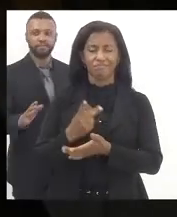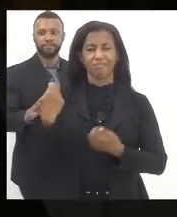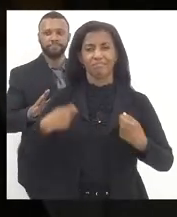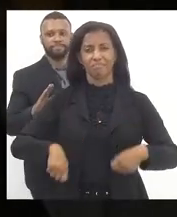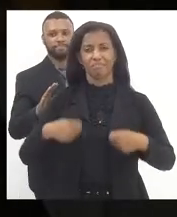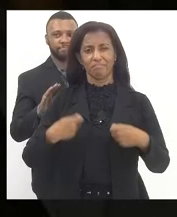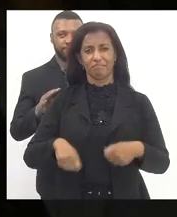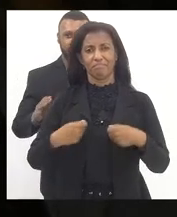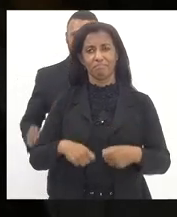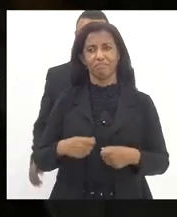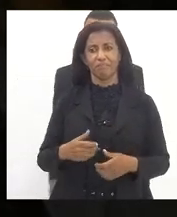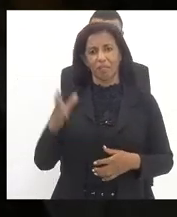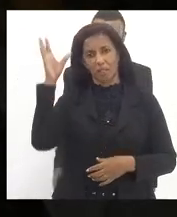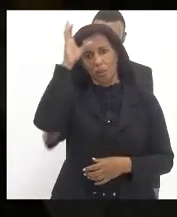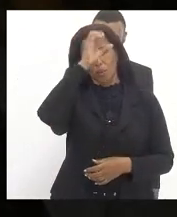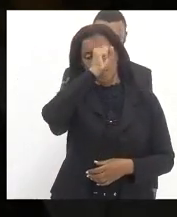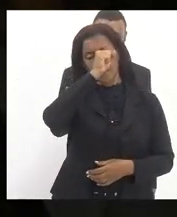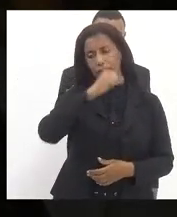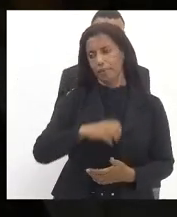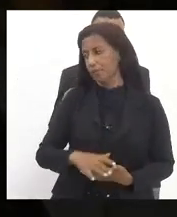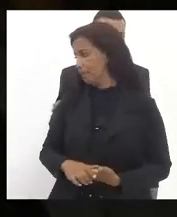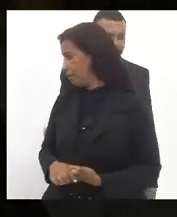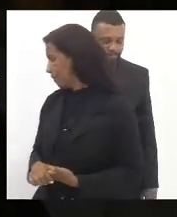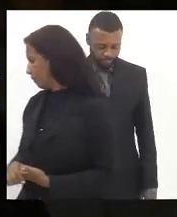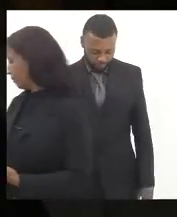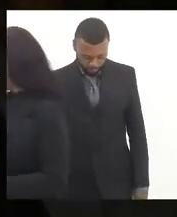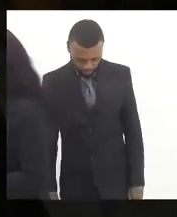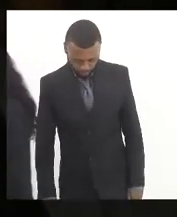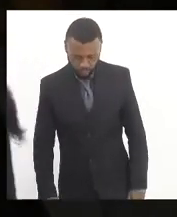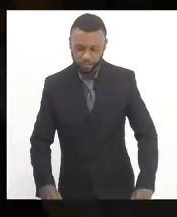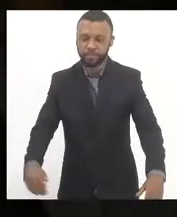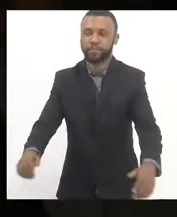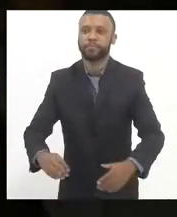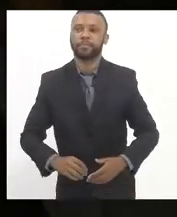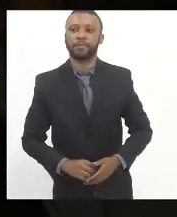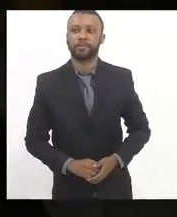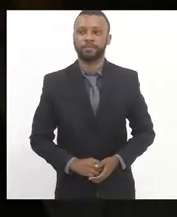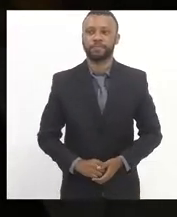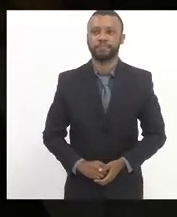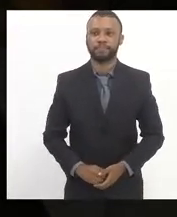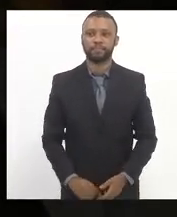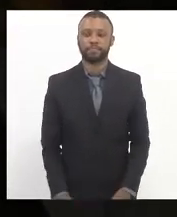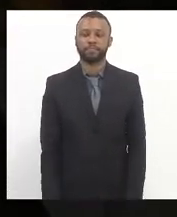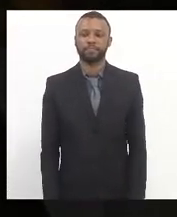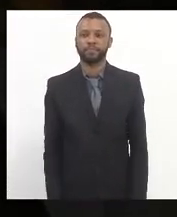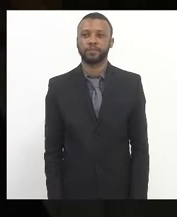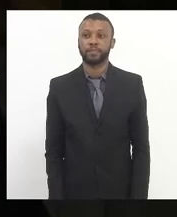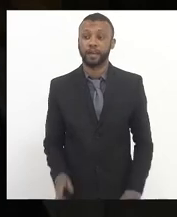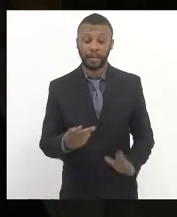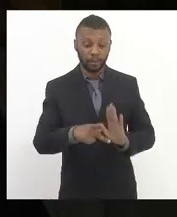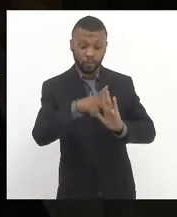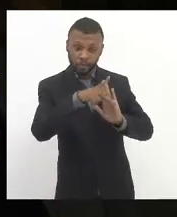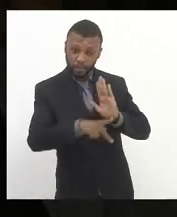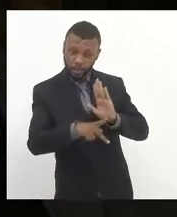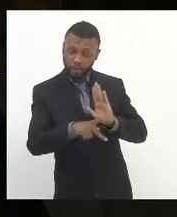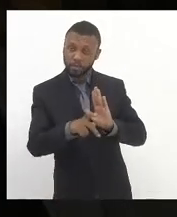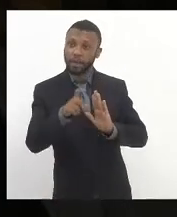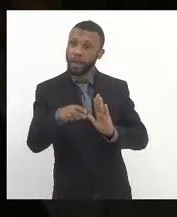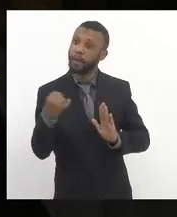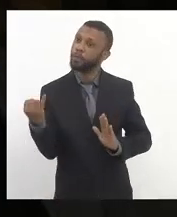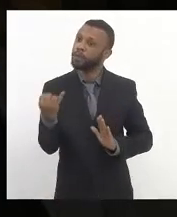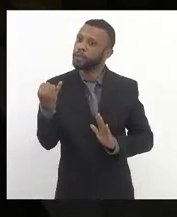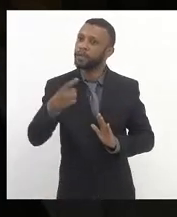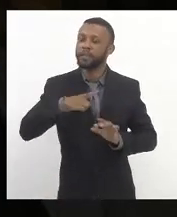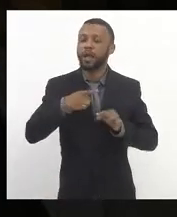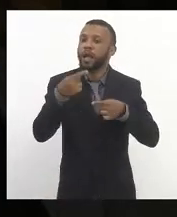também essa compreensão por parte da Assembleia de que não há projeto de desenvolvimento possível sem dialogar com